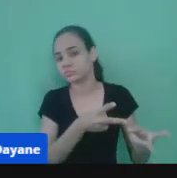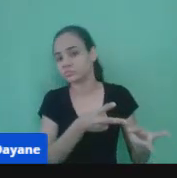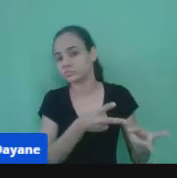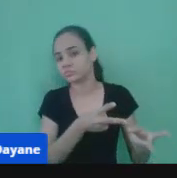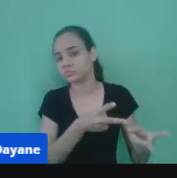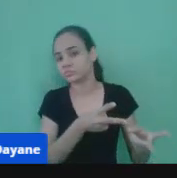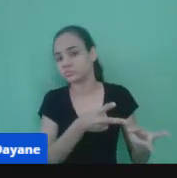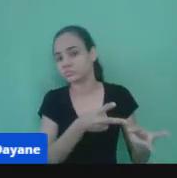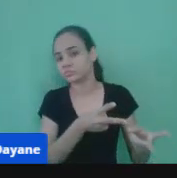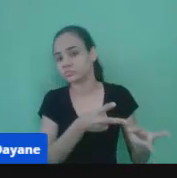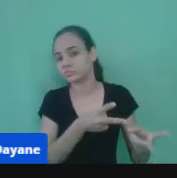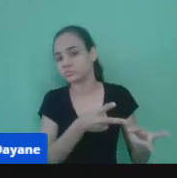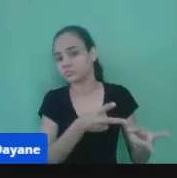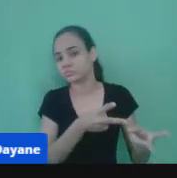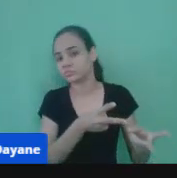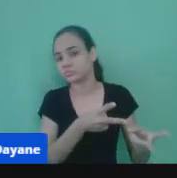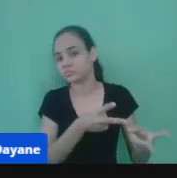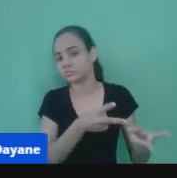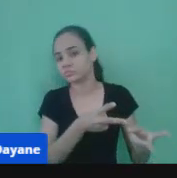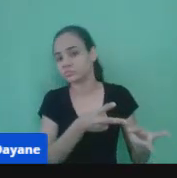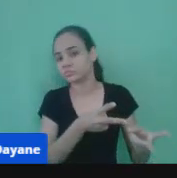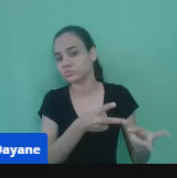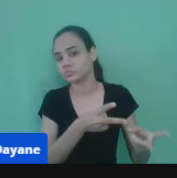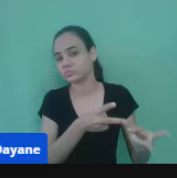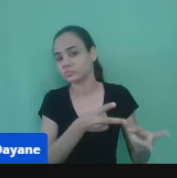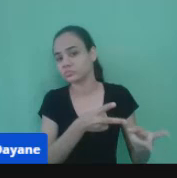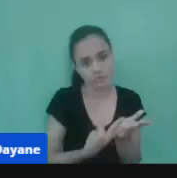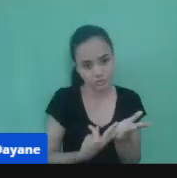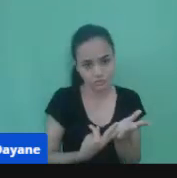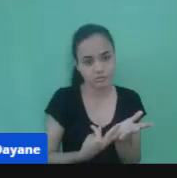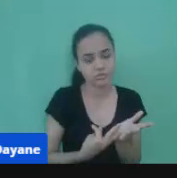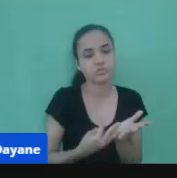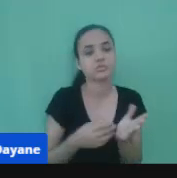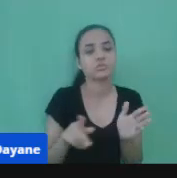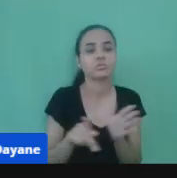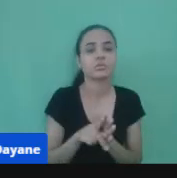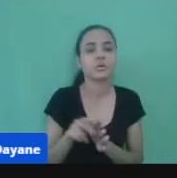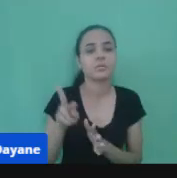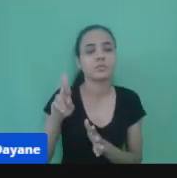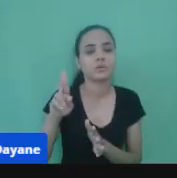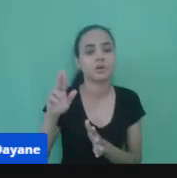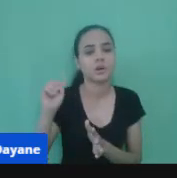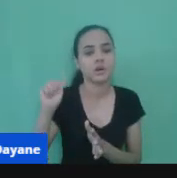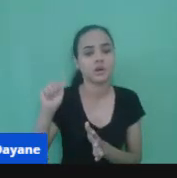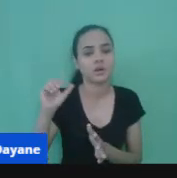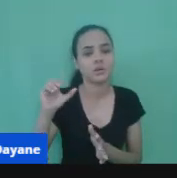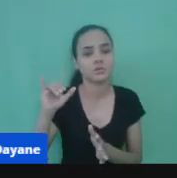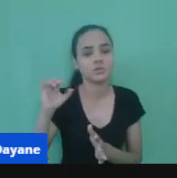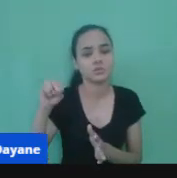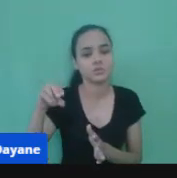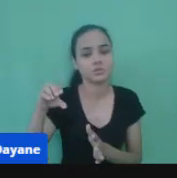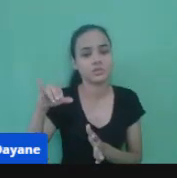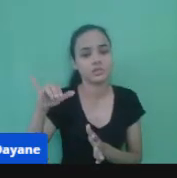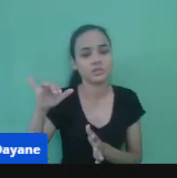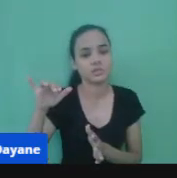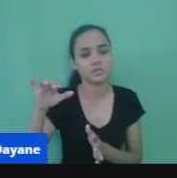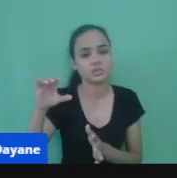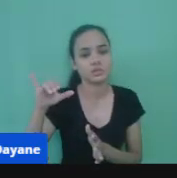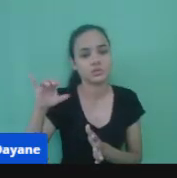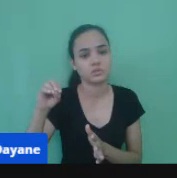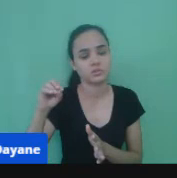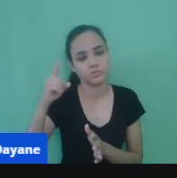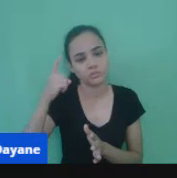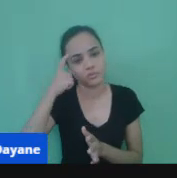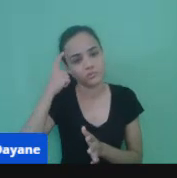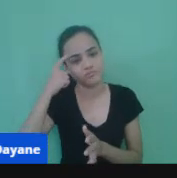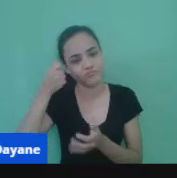desenvolvimento do raciocínio geográfico. Então, as competências específicas das ciências humanas e as competências específicas da geografia, que